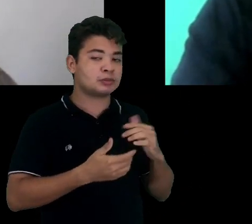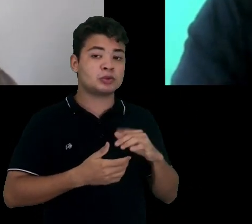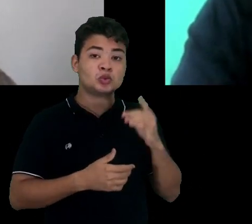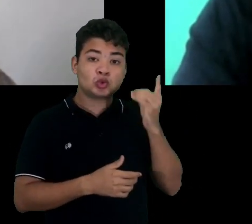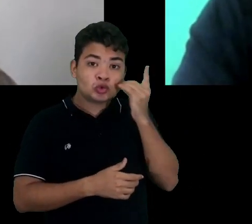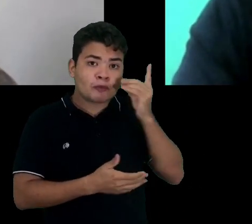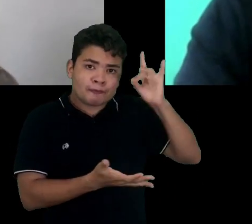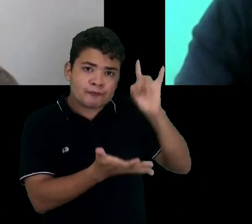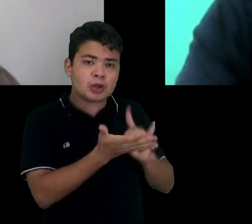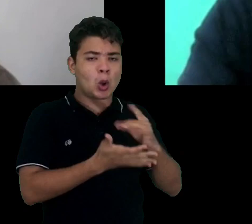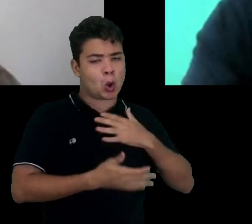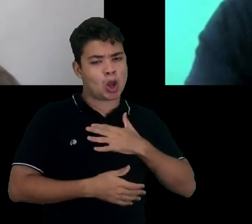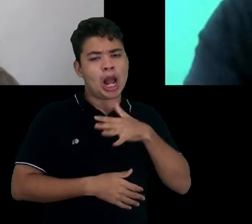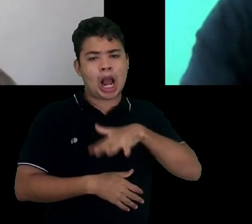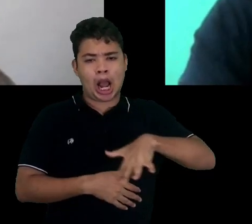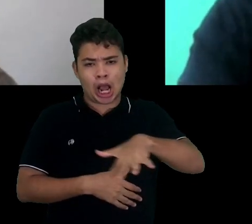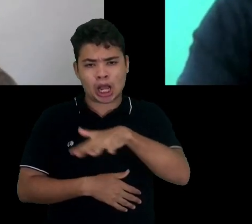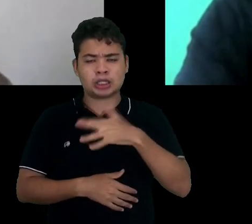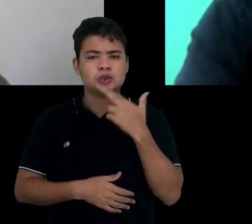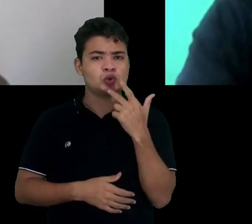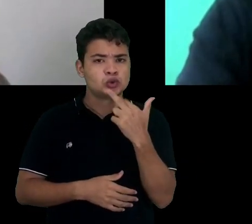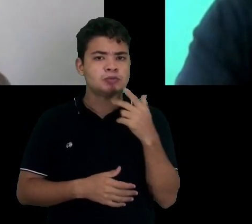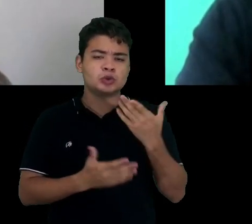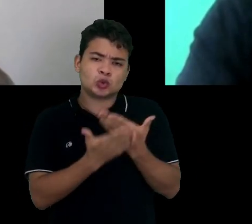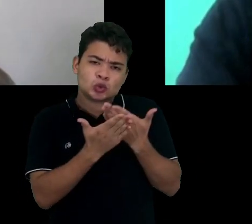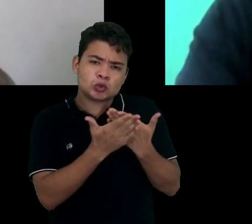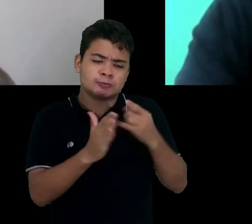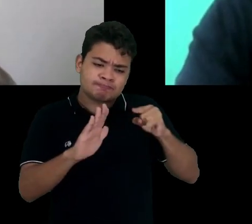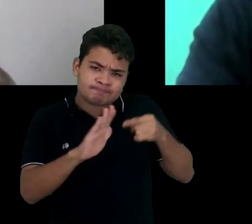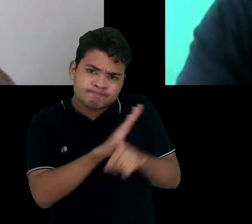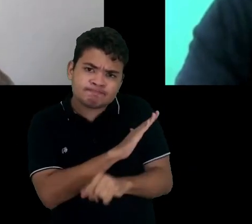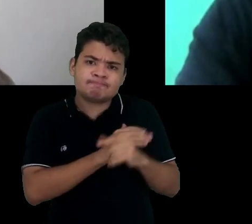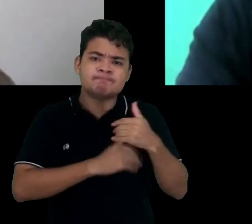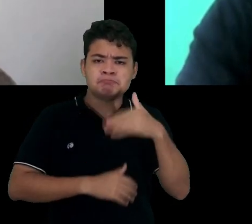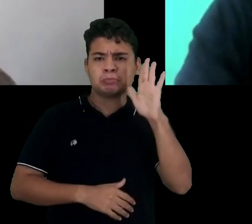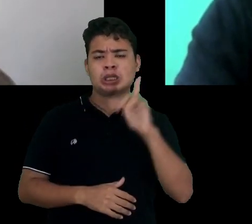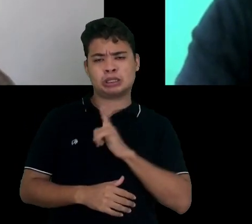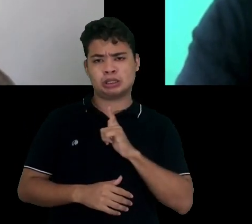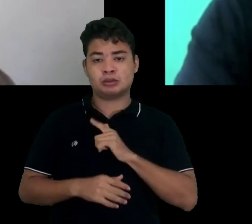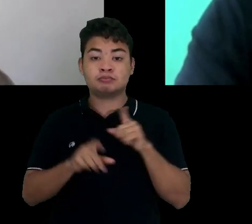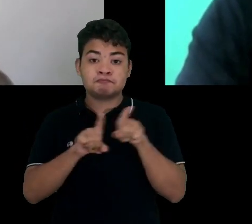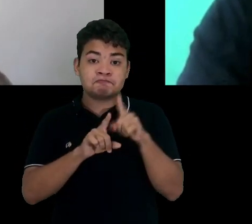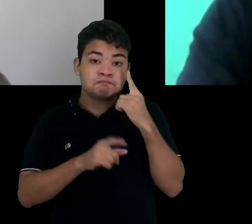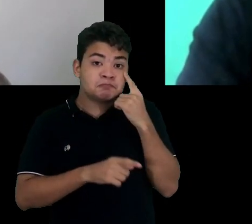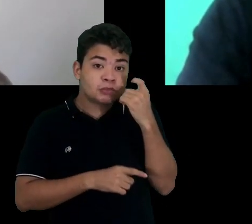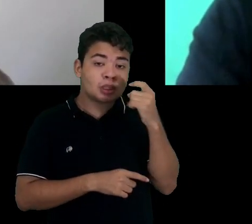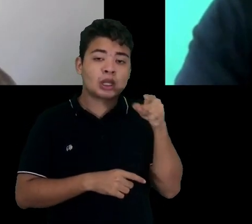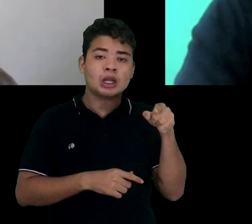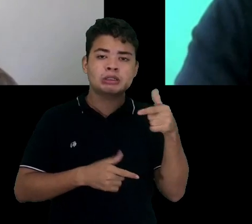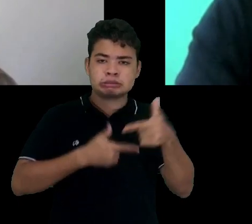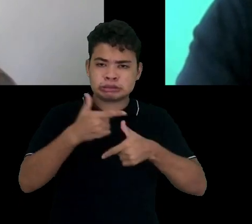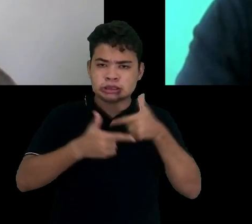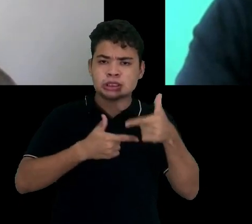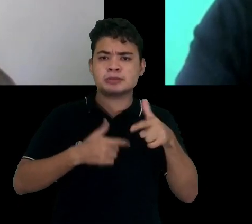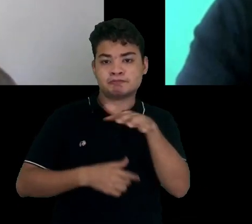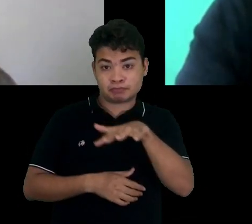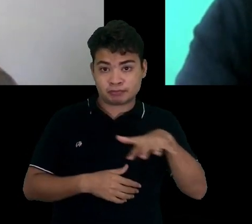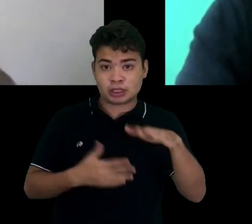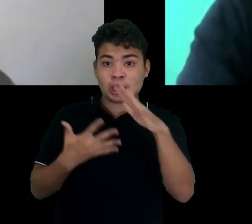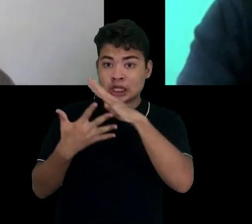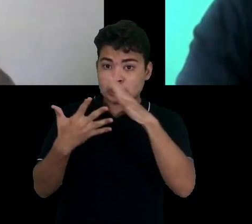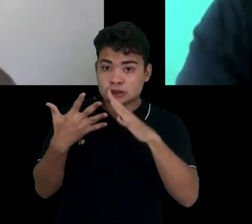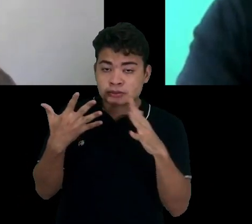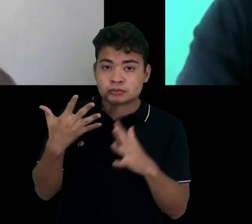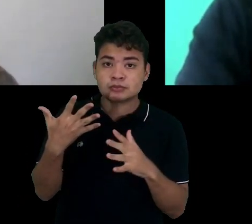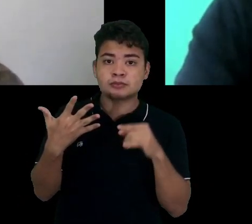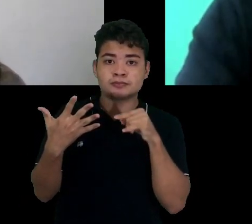ele gosta mesmo dessa área, né? E tem cada vez mais se especializando. E o mais interessante também é que ele trabalha na área com